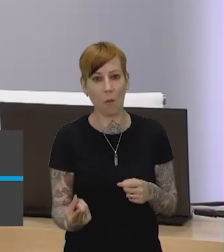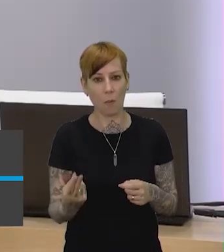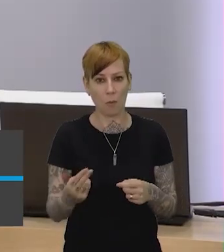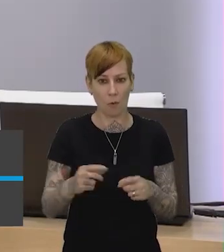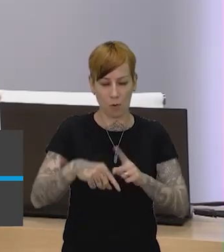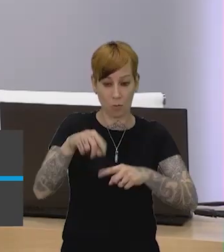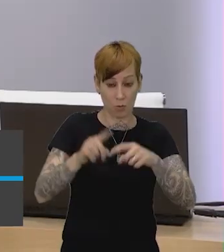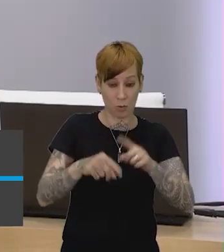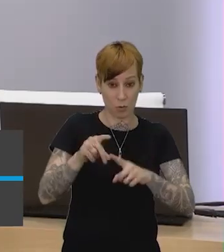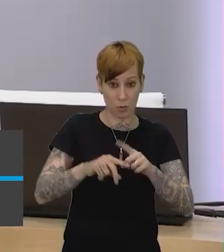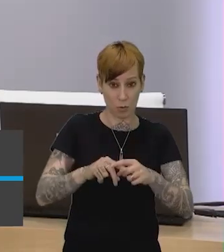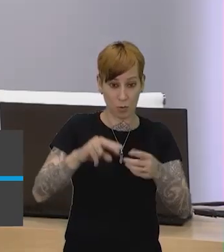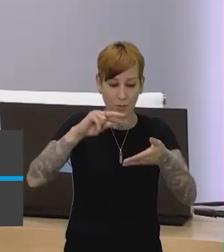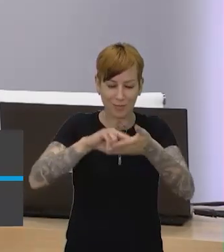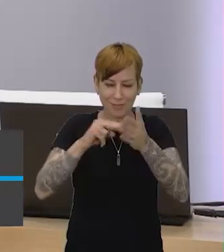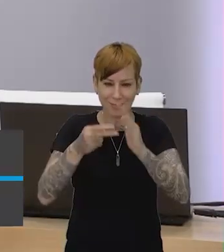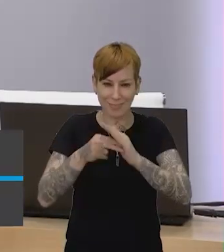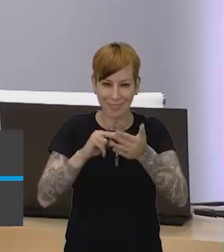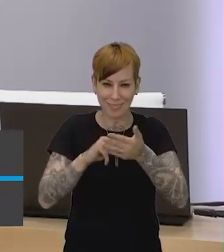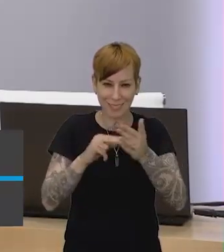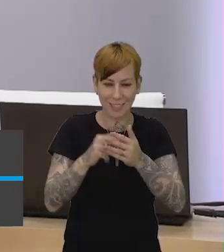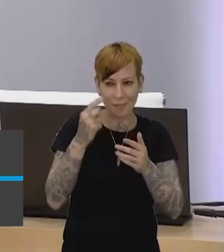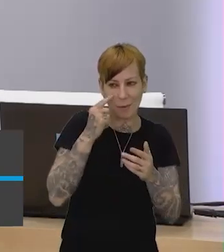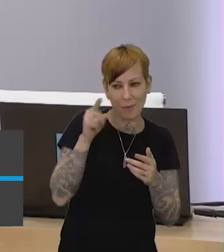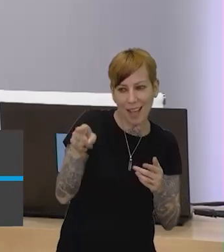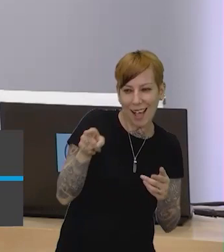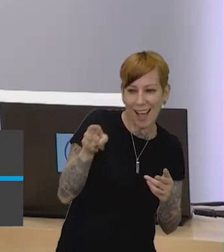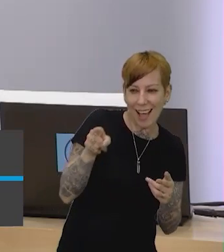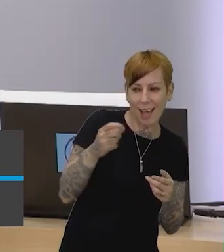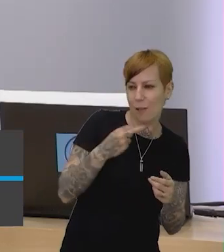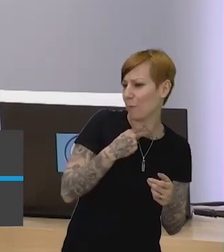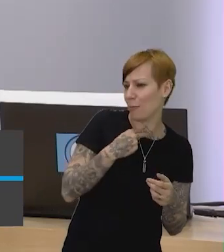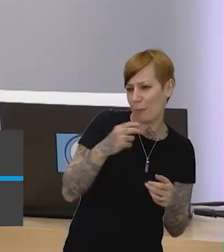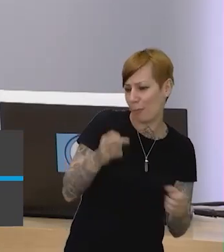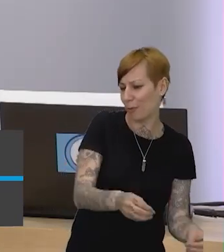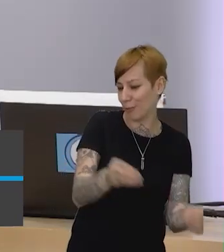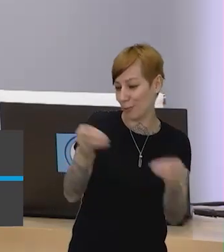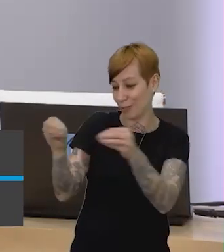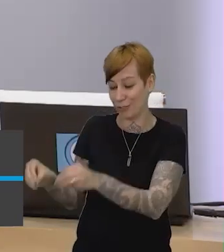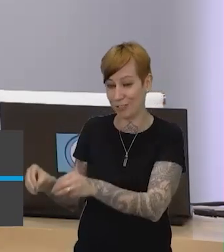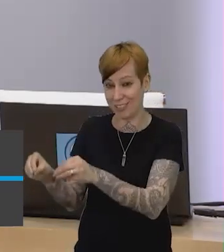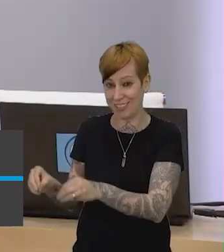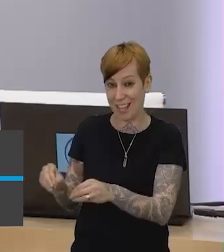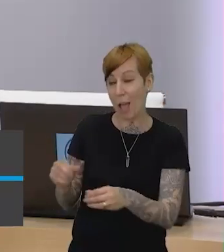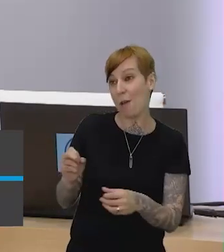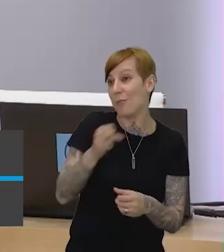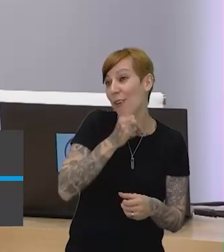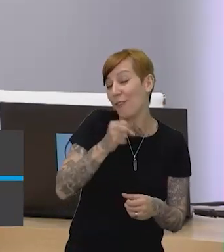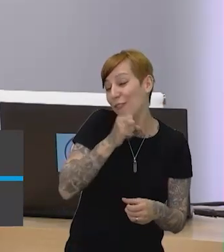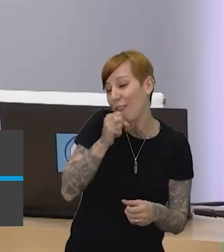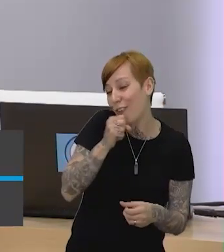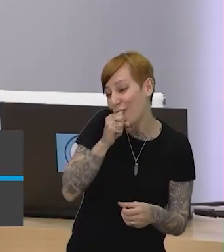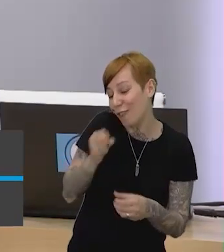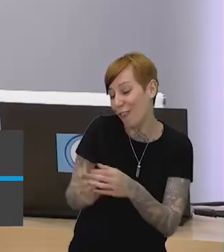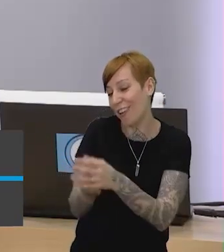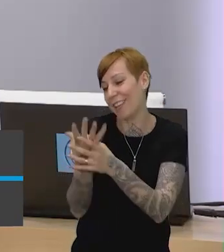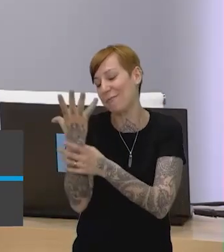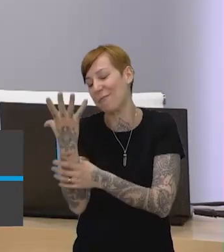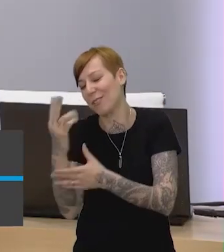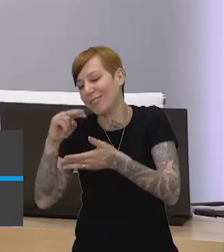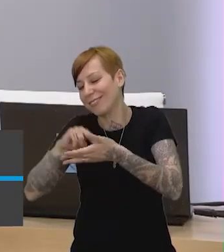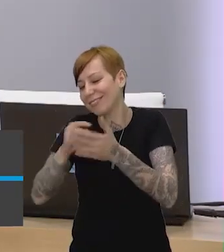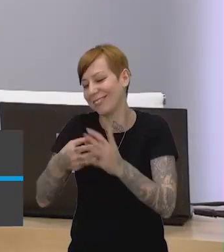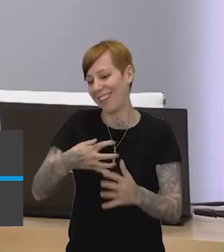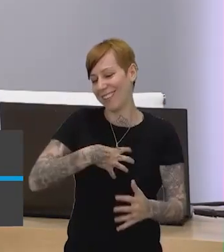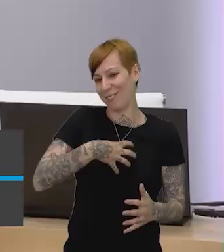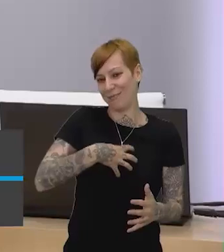dando significado, tipo aquela plantinha que você não pode tirar dali porque foi, sei lá, sua avó que plantou e ela tem um significado